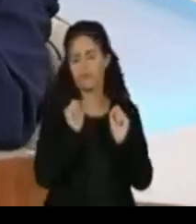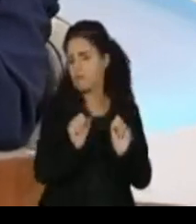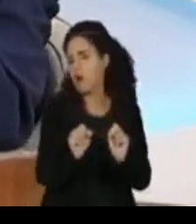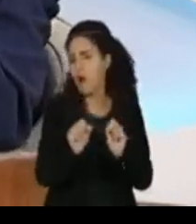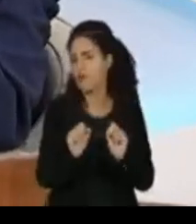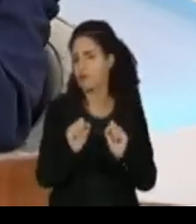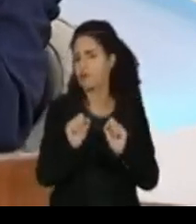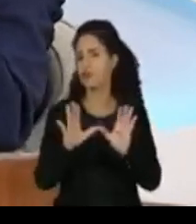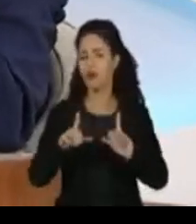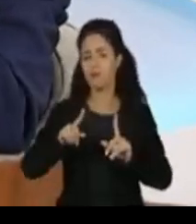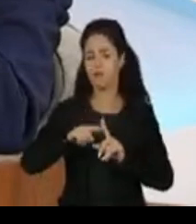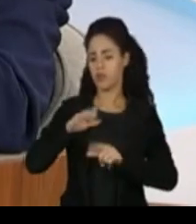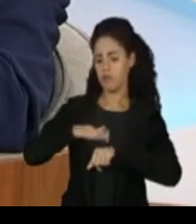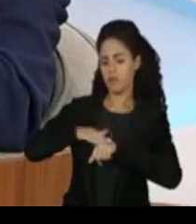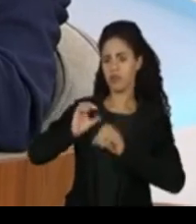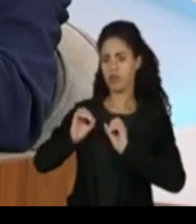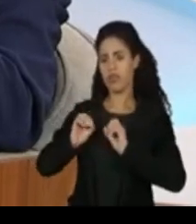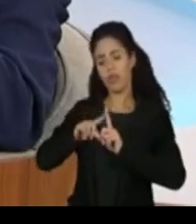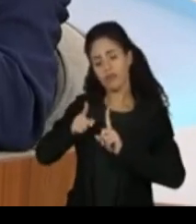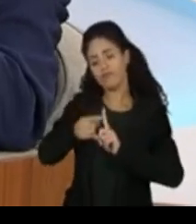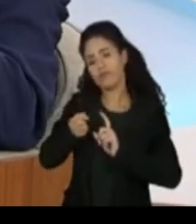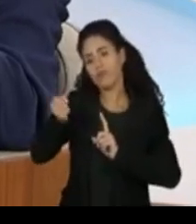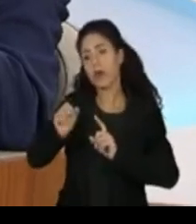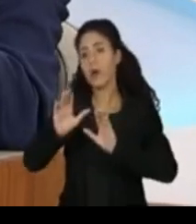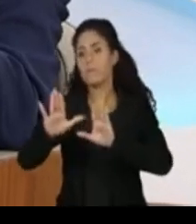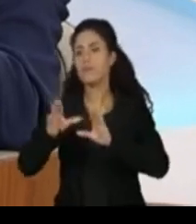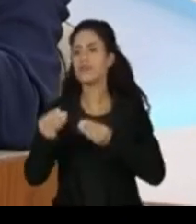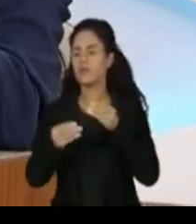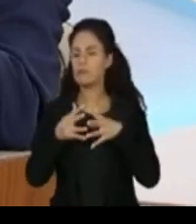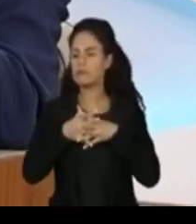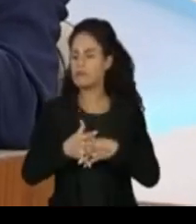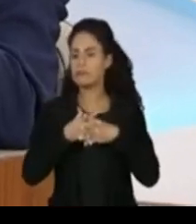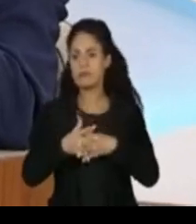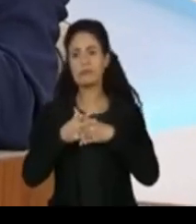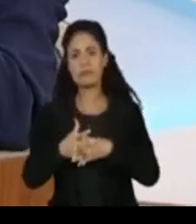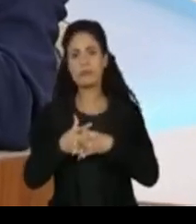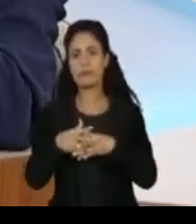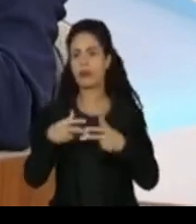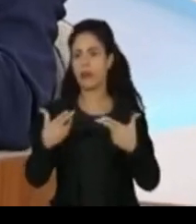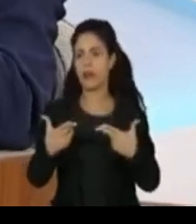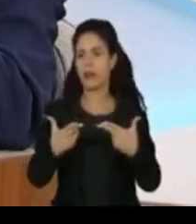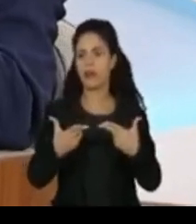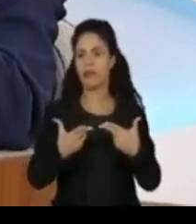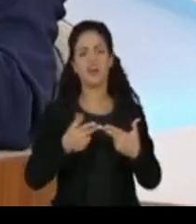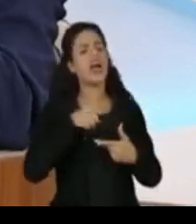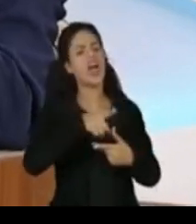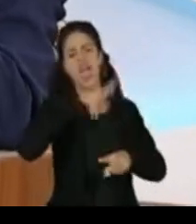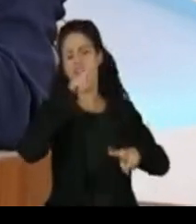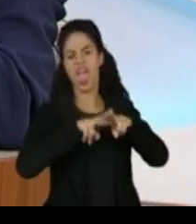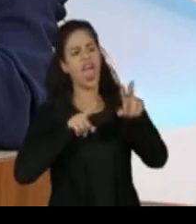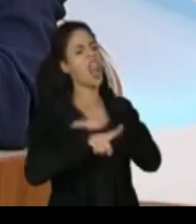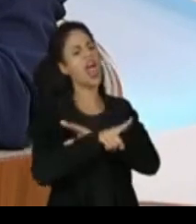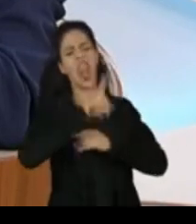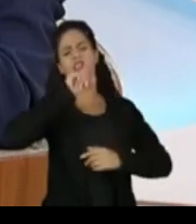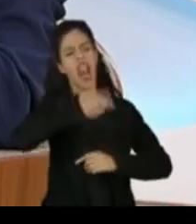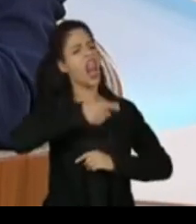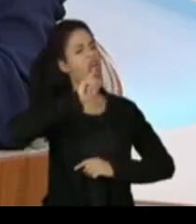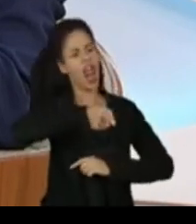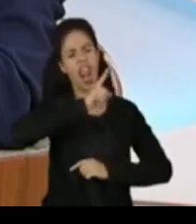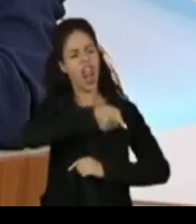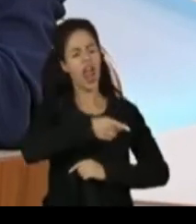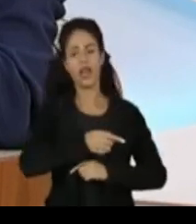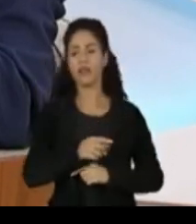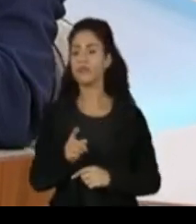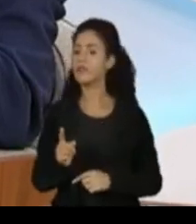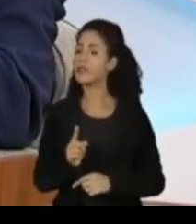não fazer nada disso no entanto se confunde com querer a mulher que tenha a circunstância de